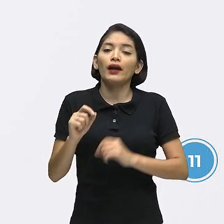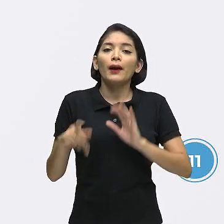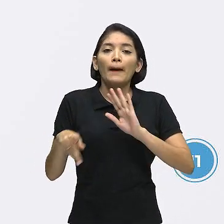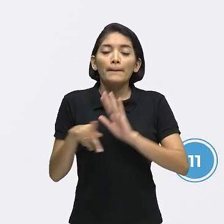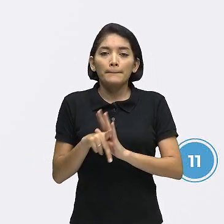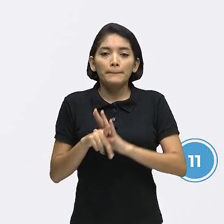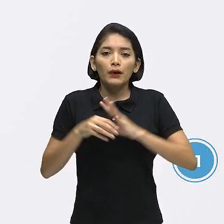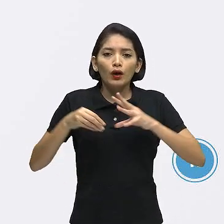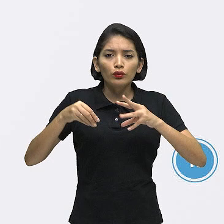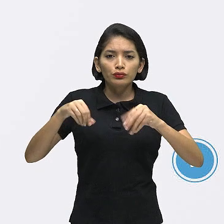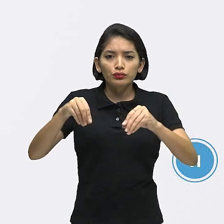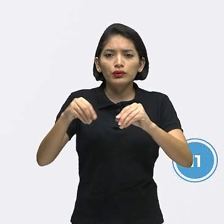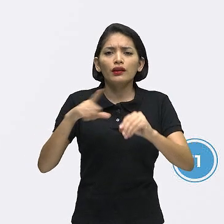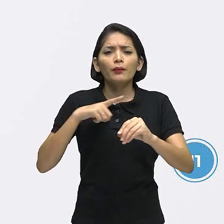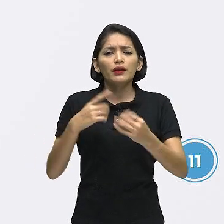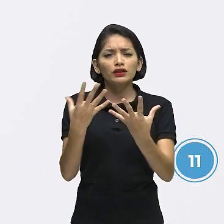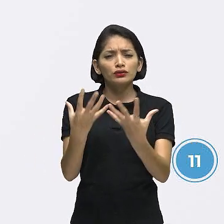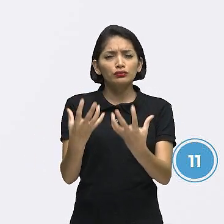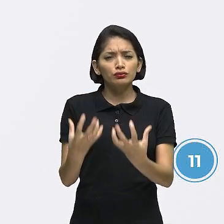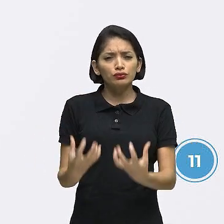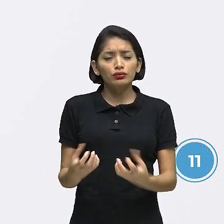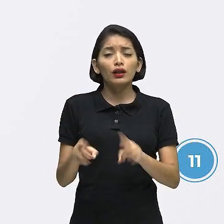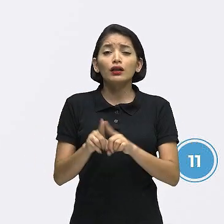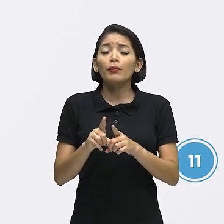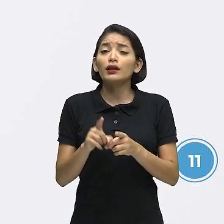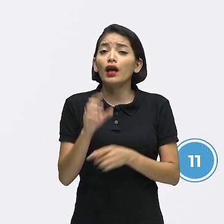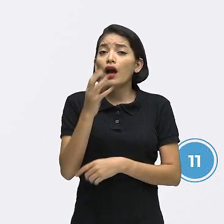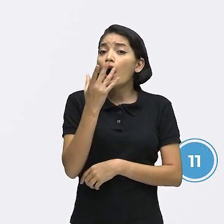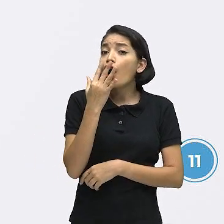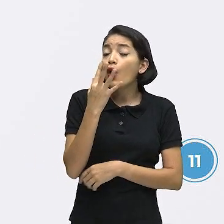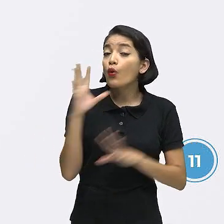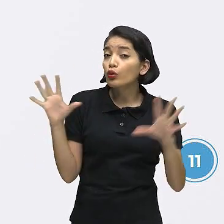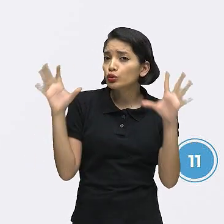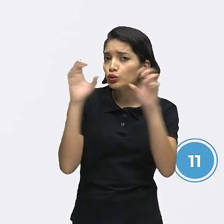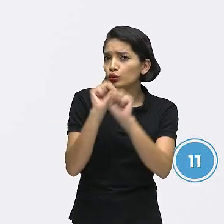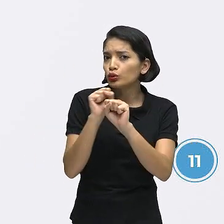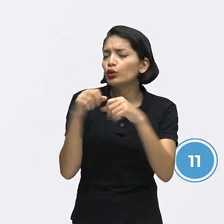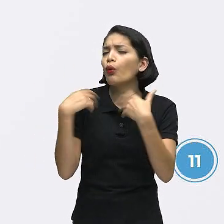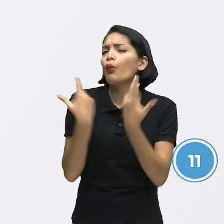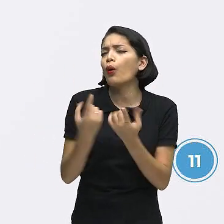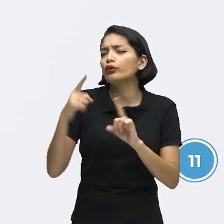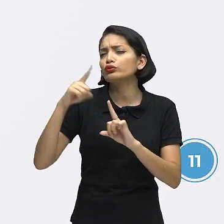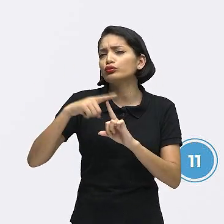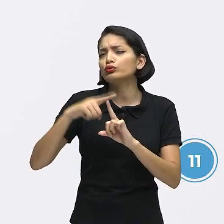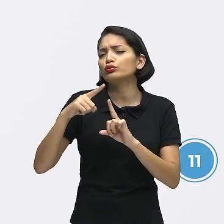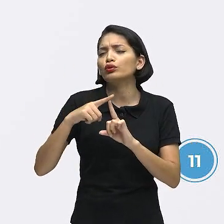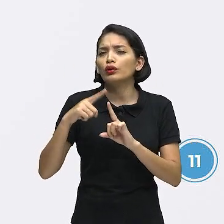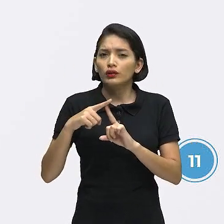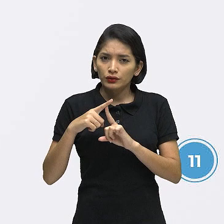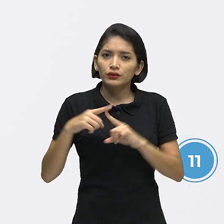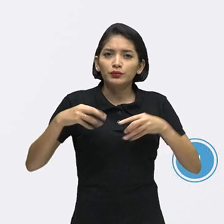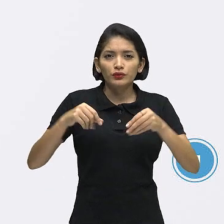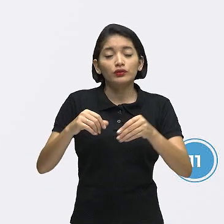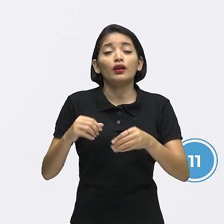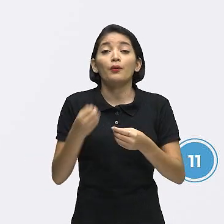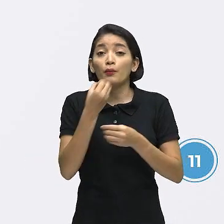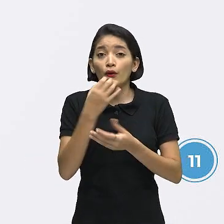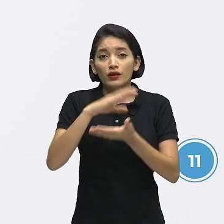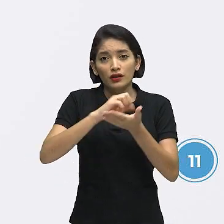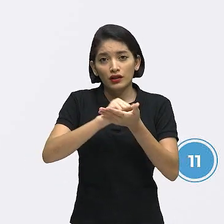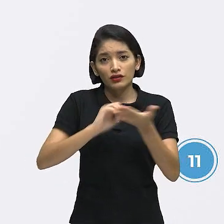e permeável e possui uma coloração escura, né? Então, que solo é esse? Tá uma boa atividade, até daqui a pouco.